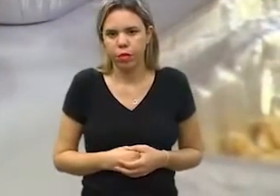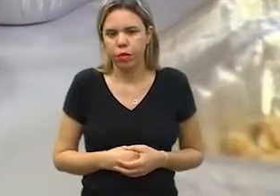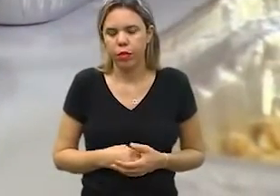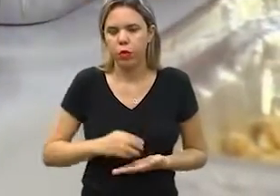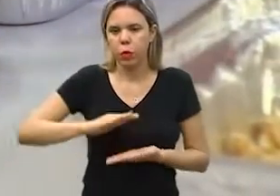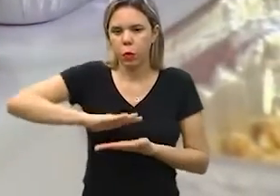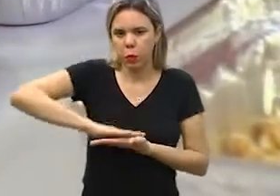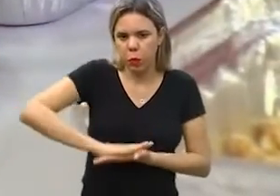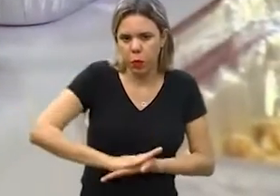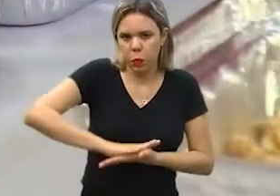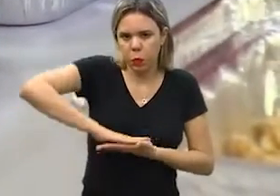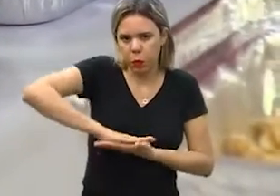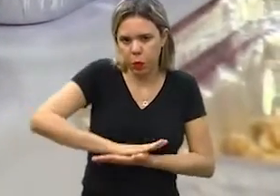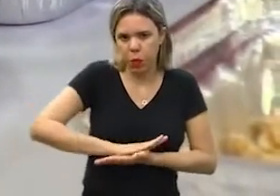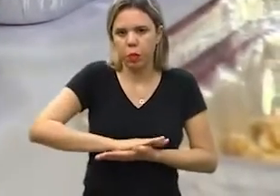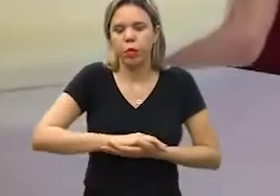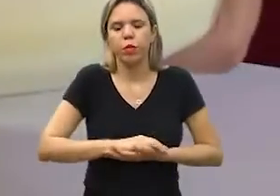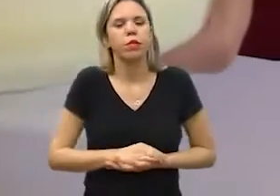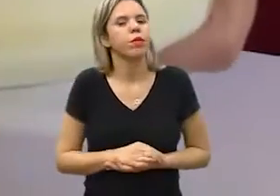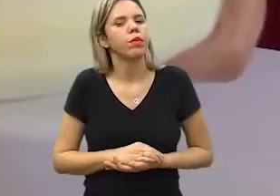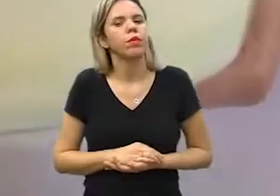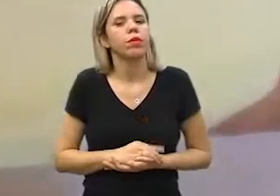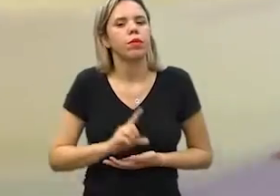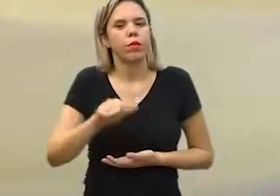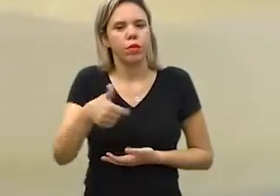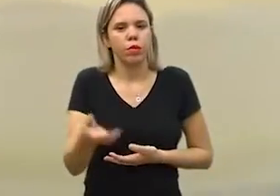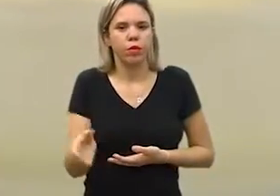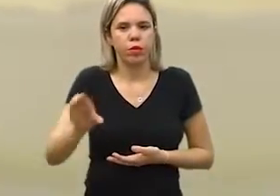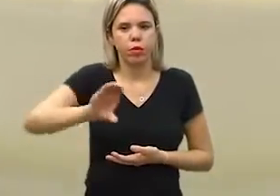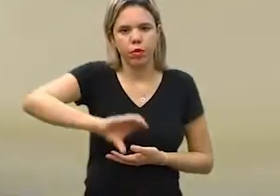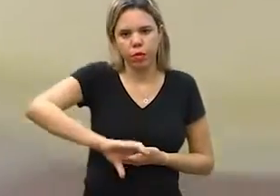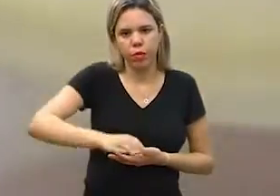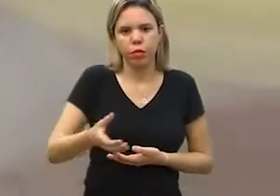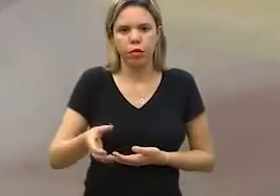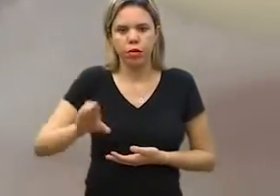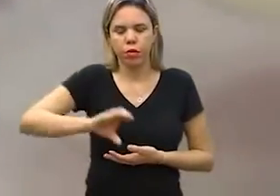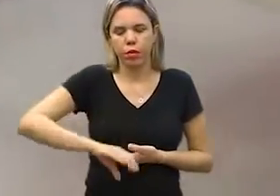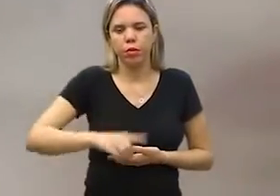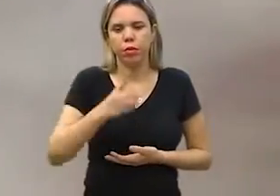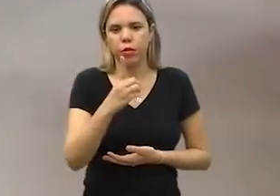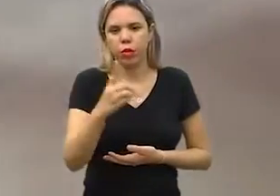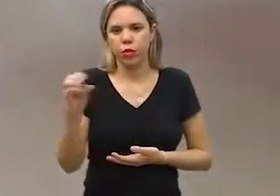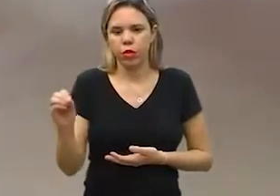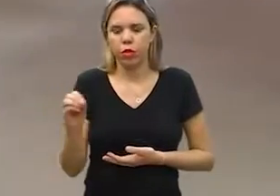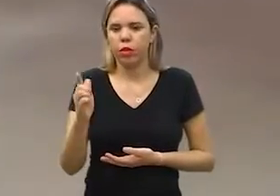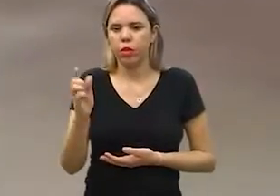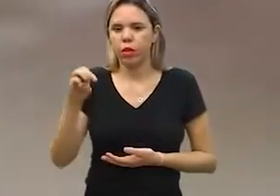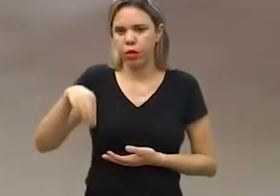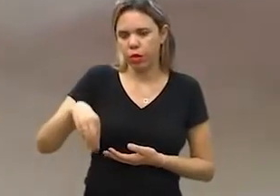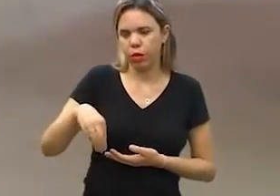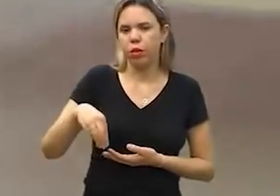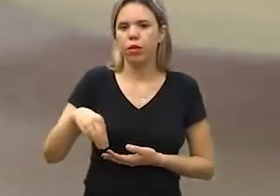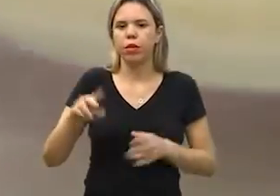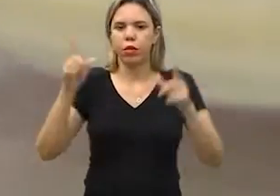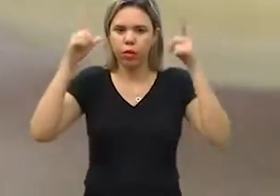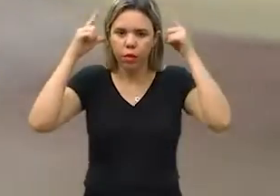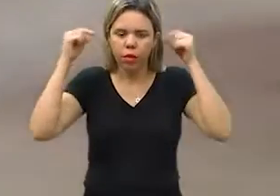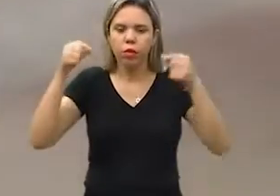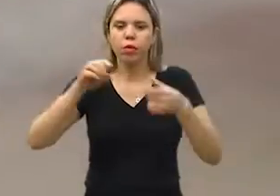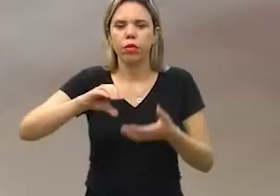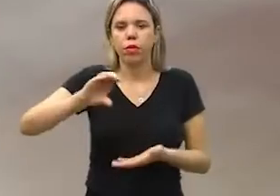Pressione com uma colher e depois coloque 110 gramas do creme